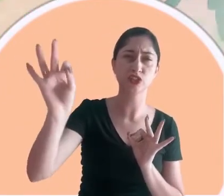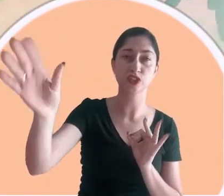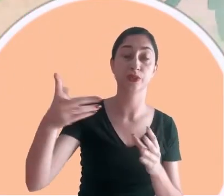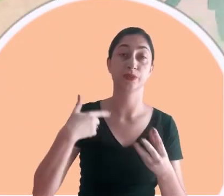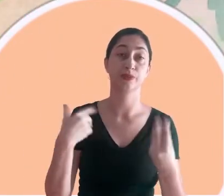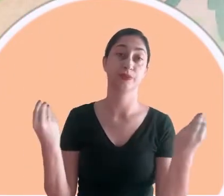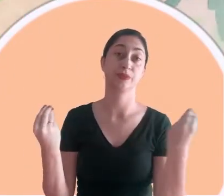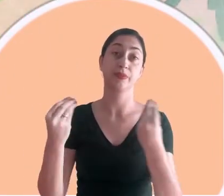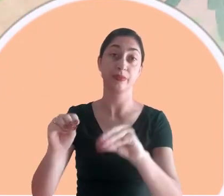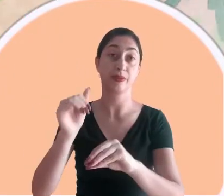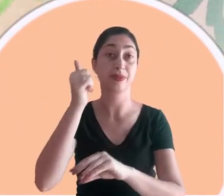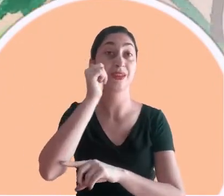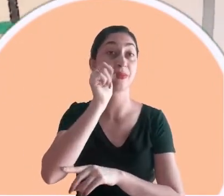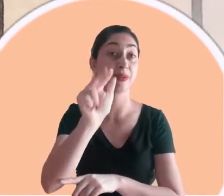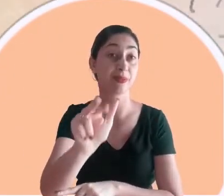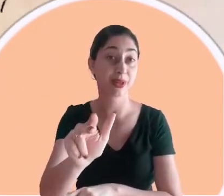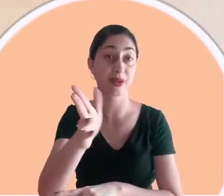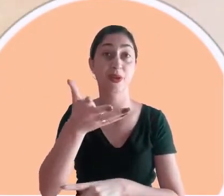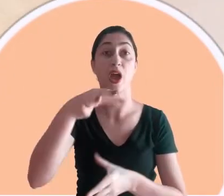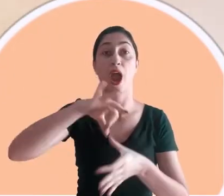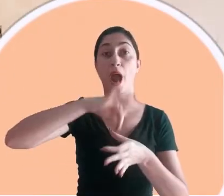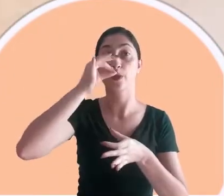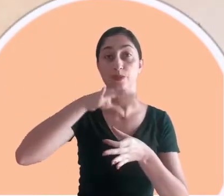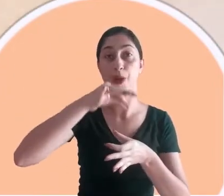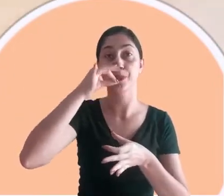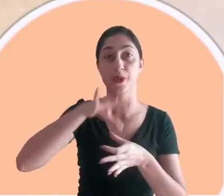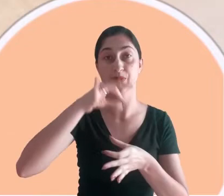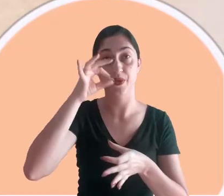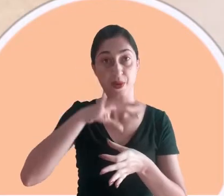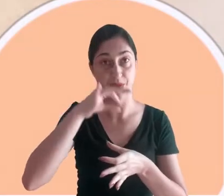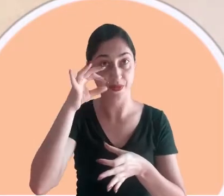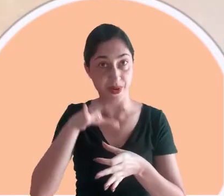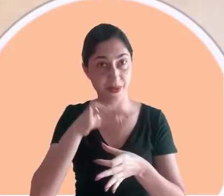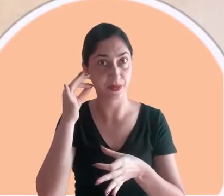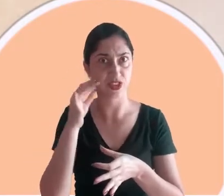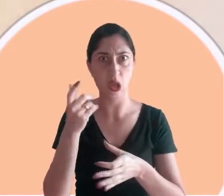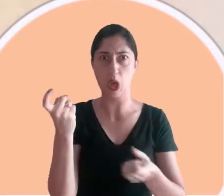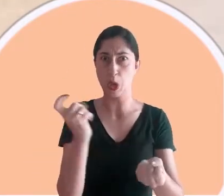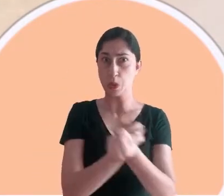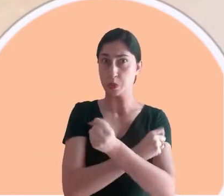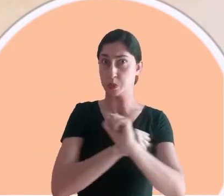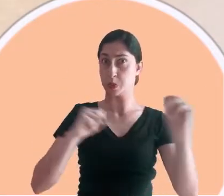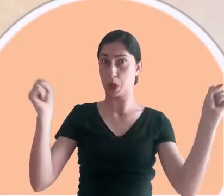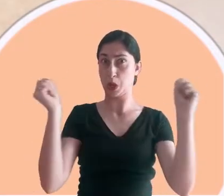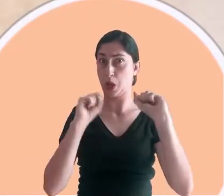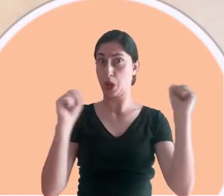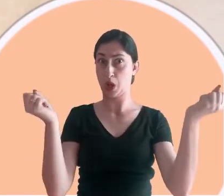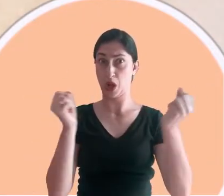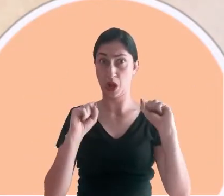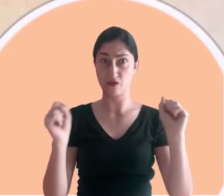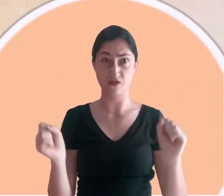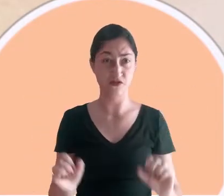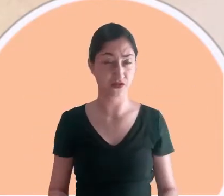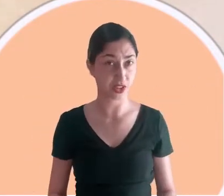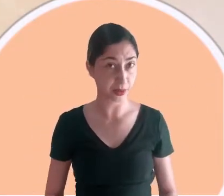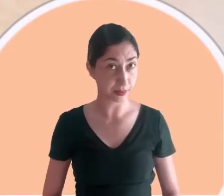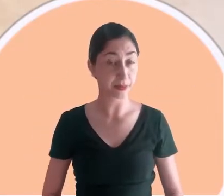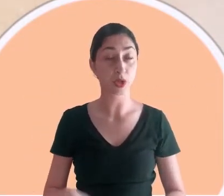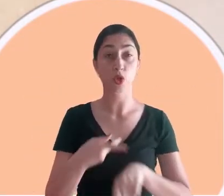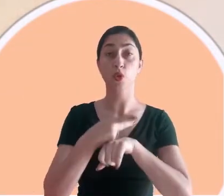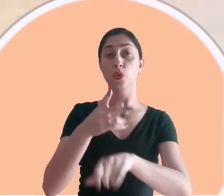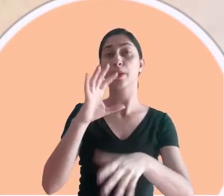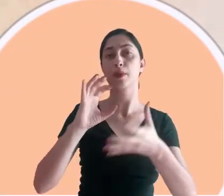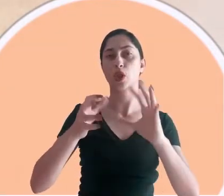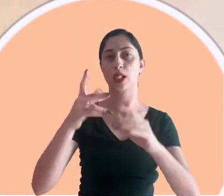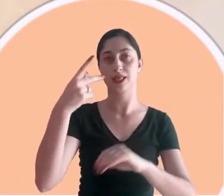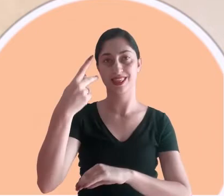caminho, foi onde eu coloquei a minha irmã comendo um saco de pipoca. Ela tava pula da vida. Tava procurando a